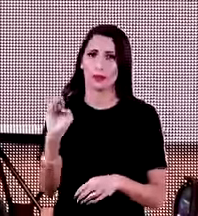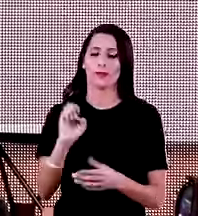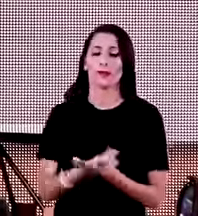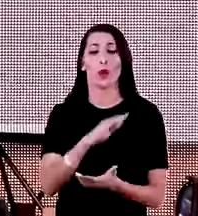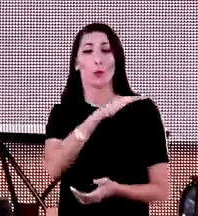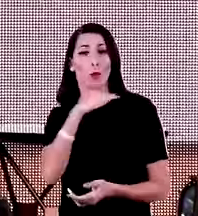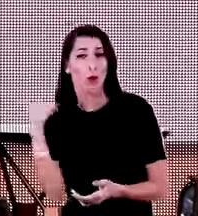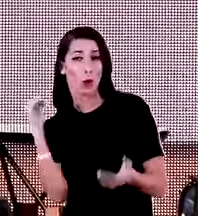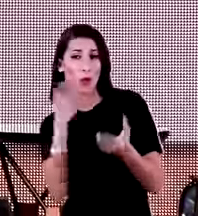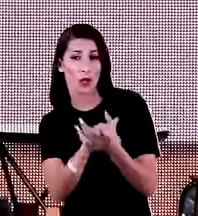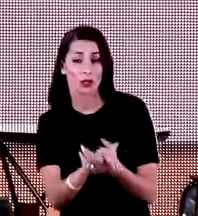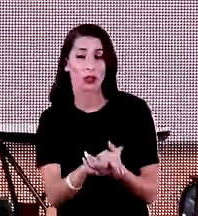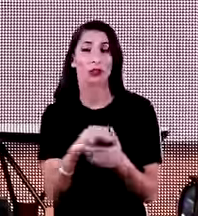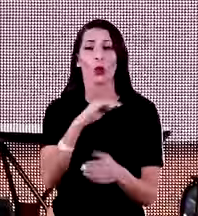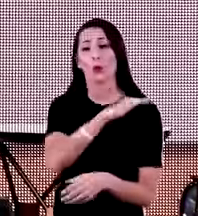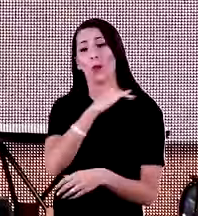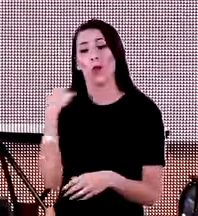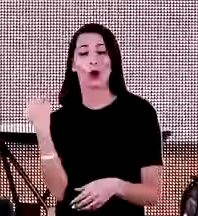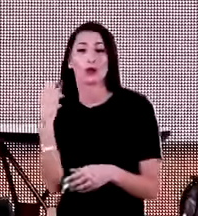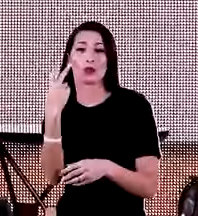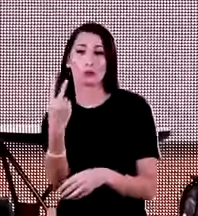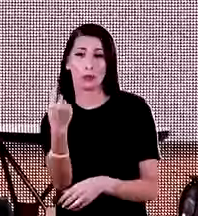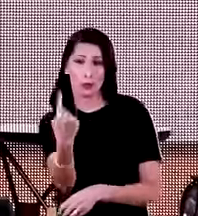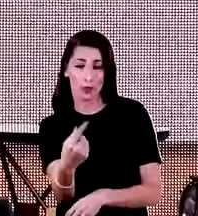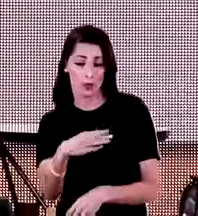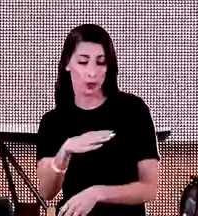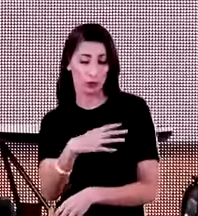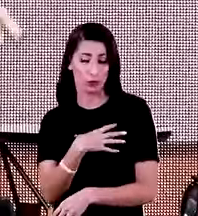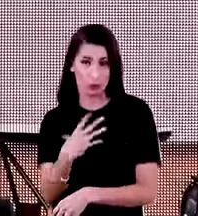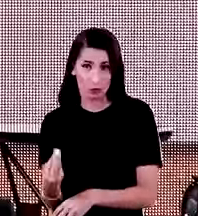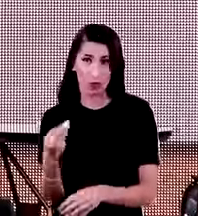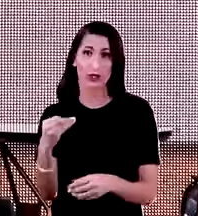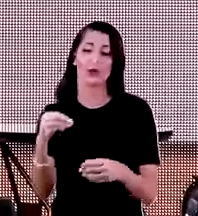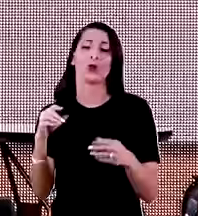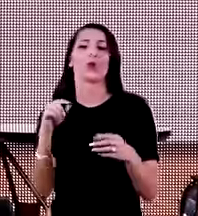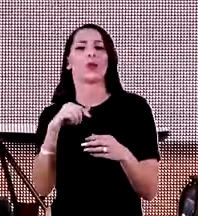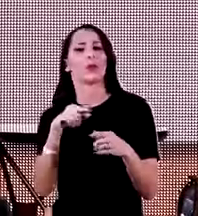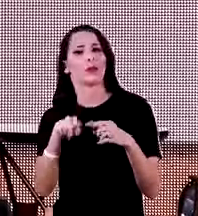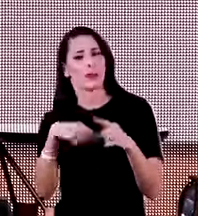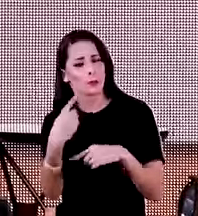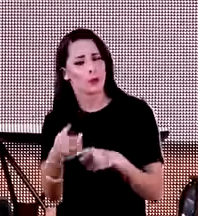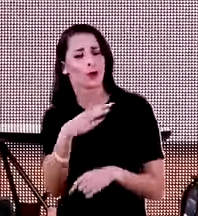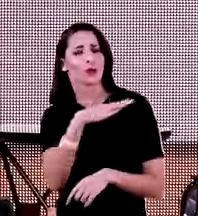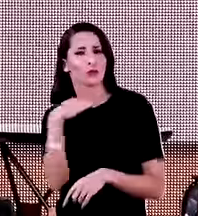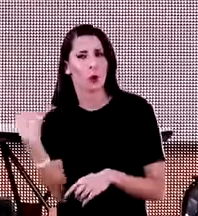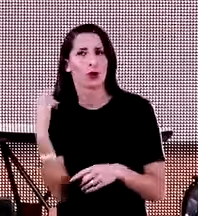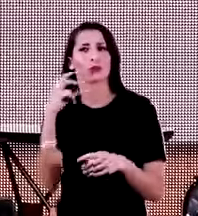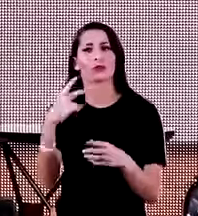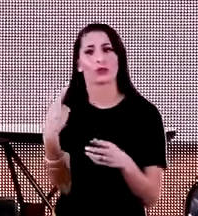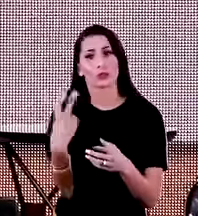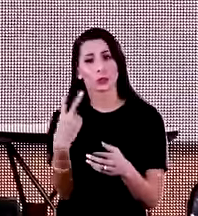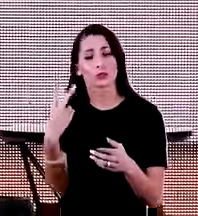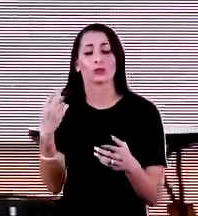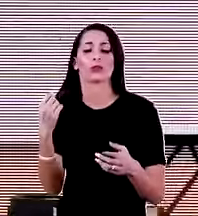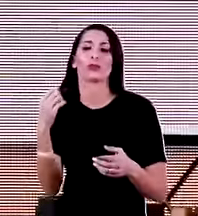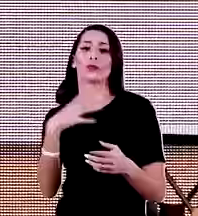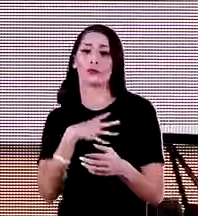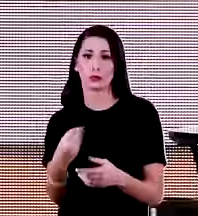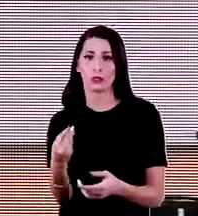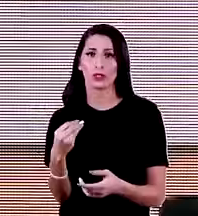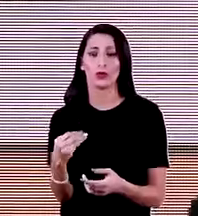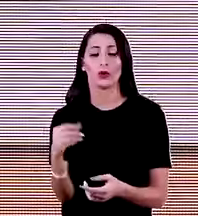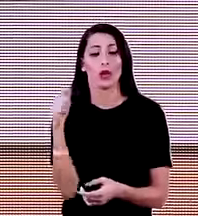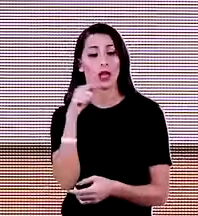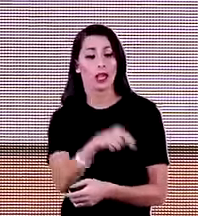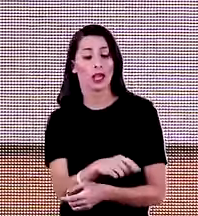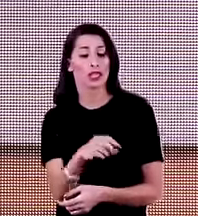primeiro filho, morre o segundo filho e ela fica sozinha com as duas noras. Talvez você não